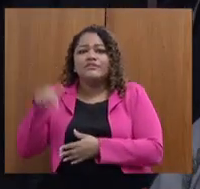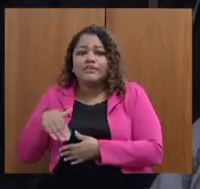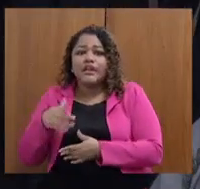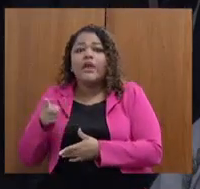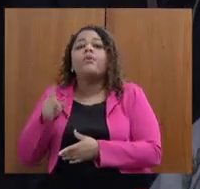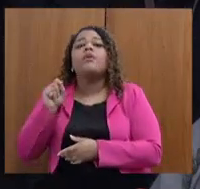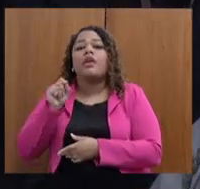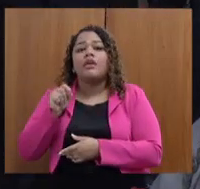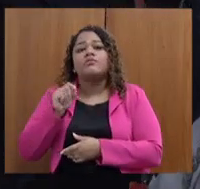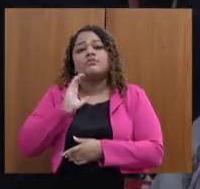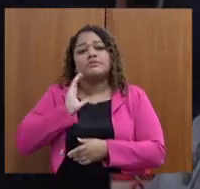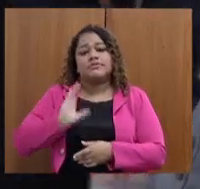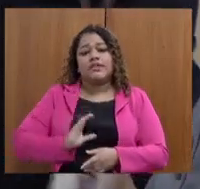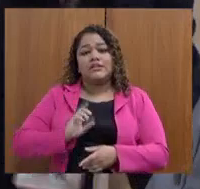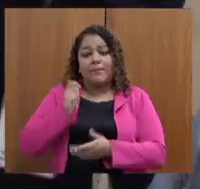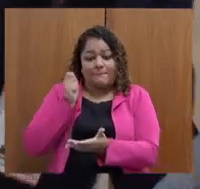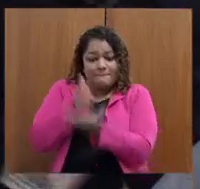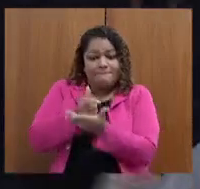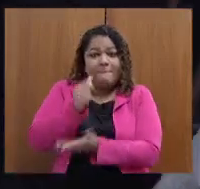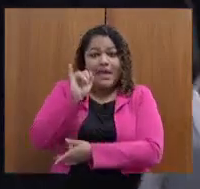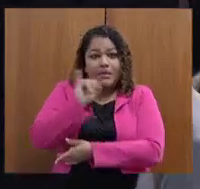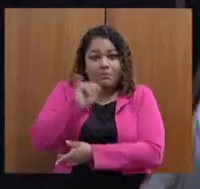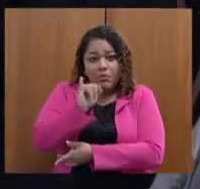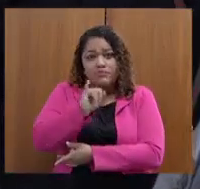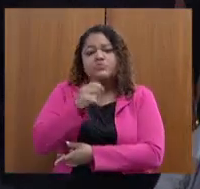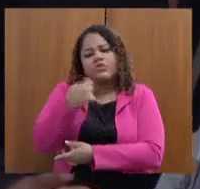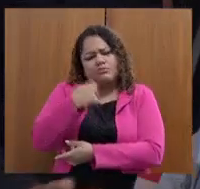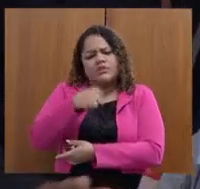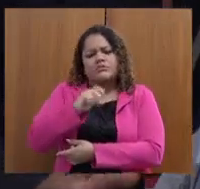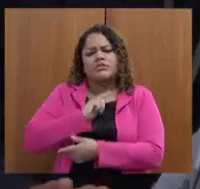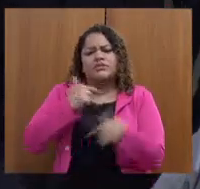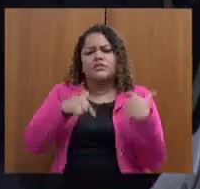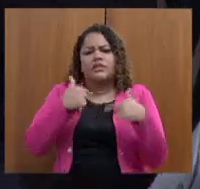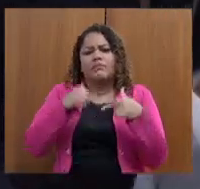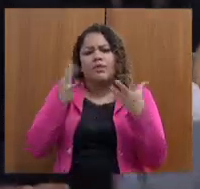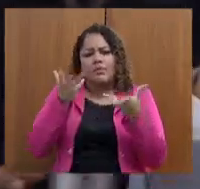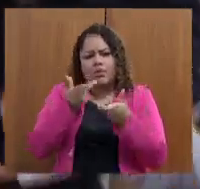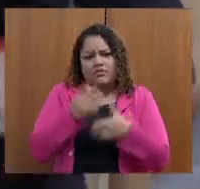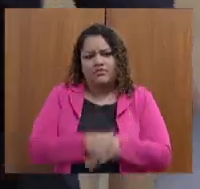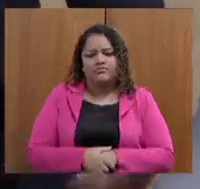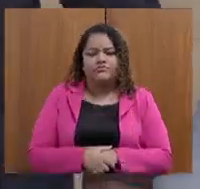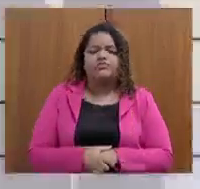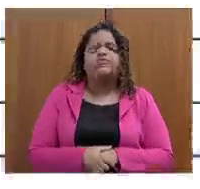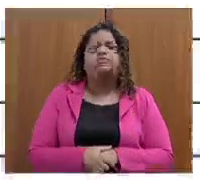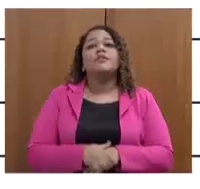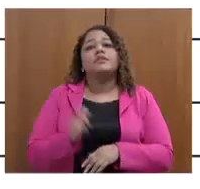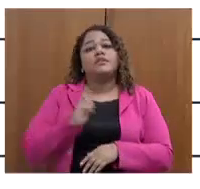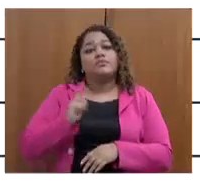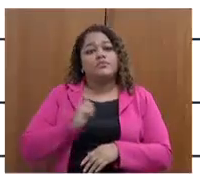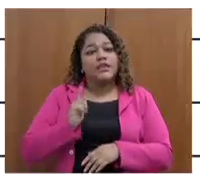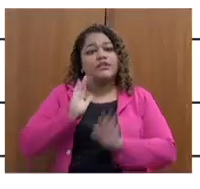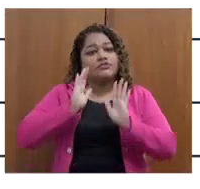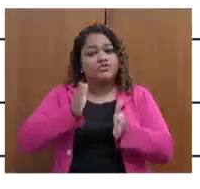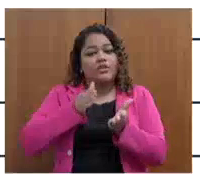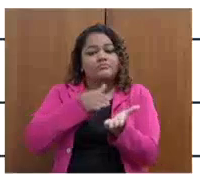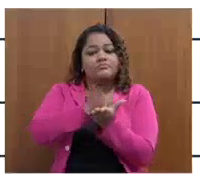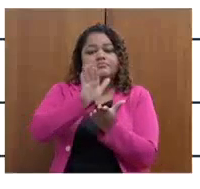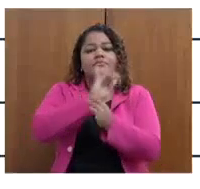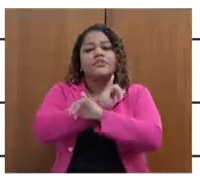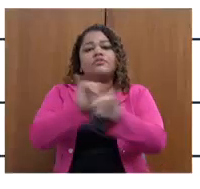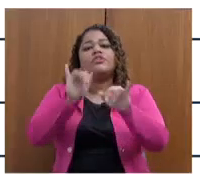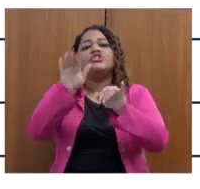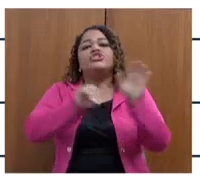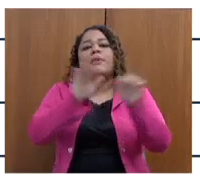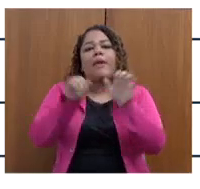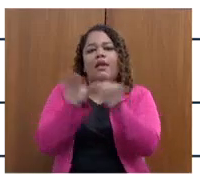qualidade então nós temos chamadas em andamento né com a fapemig né menos